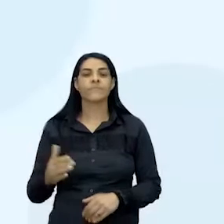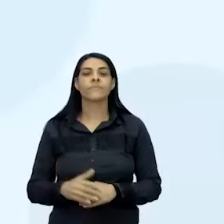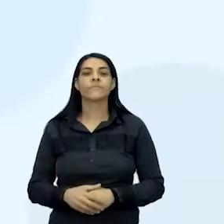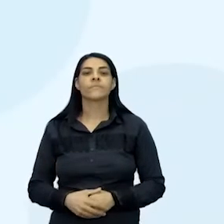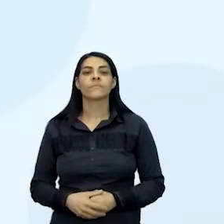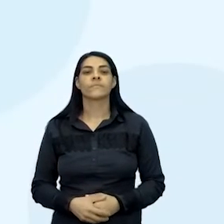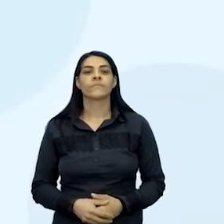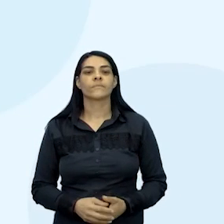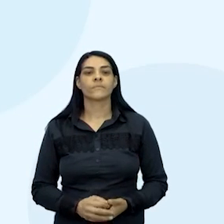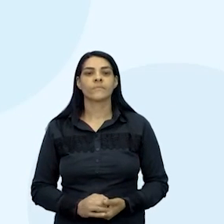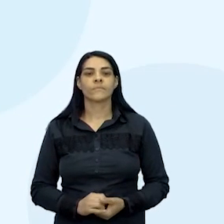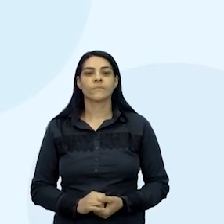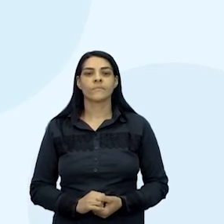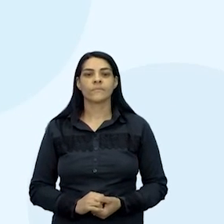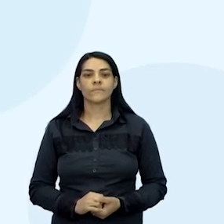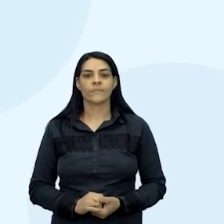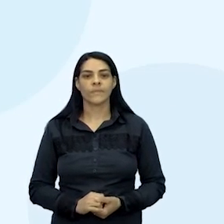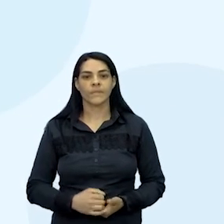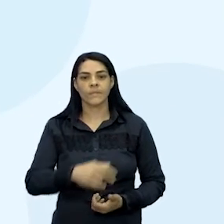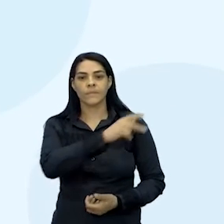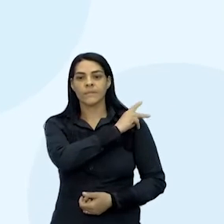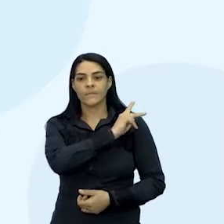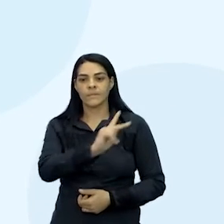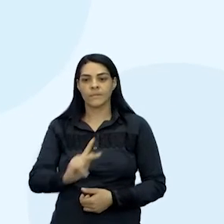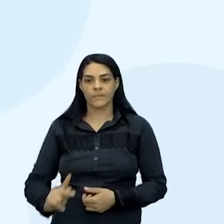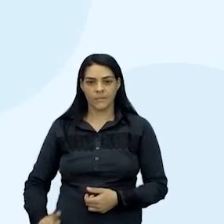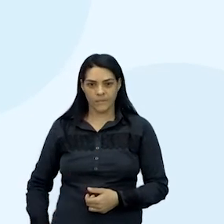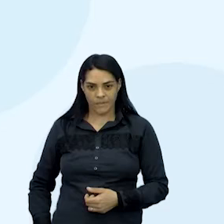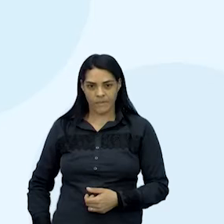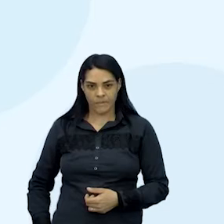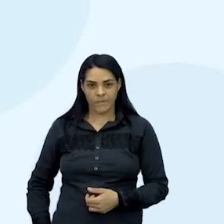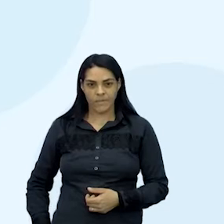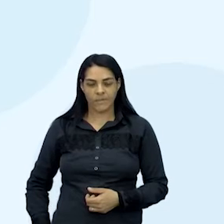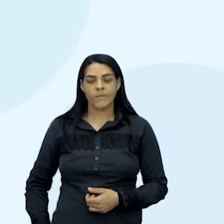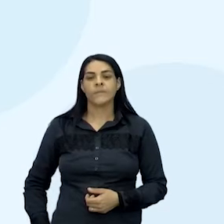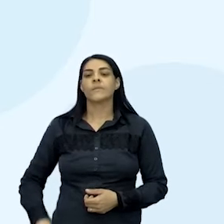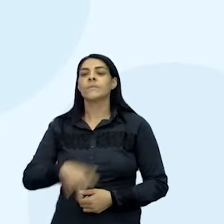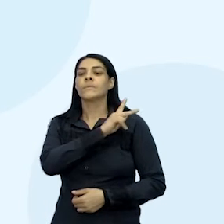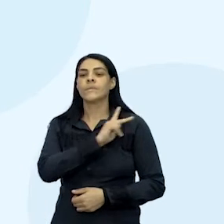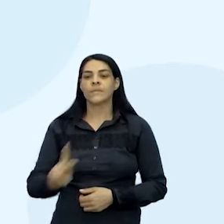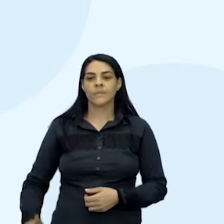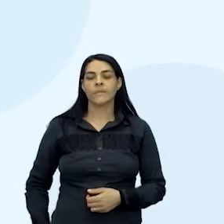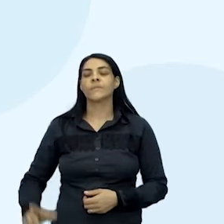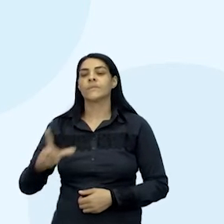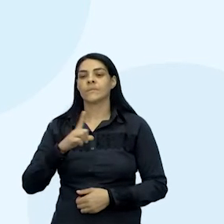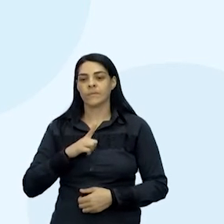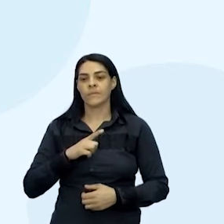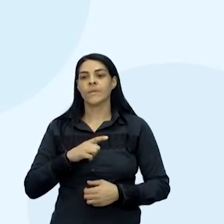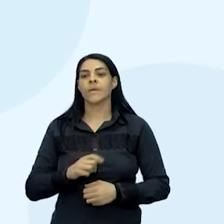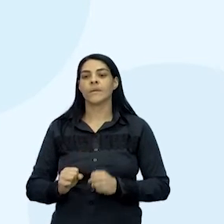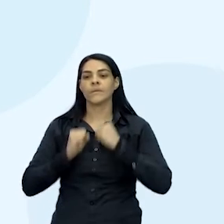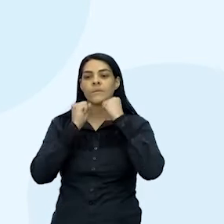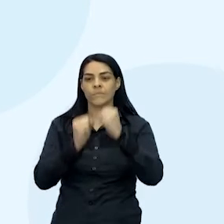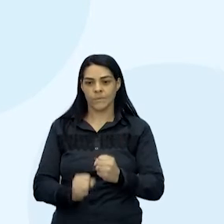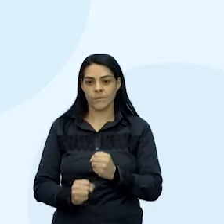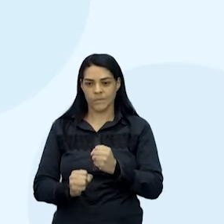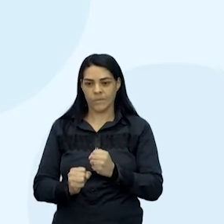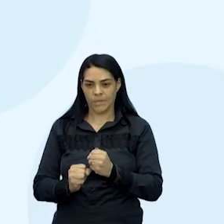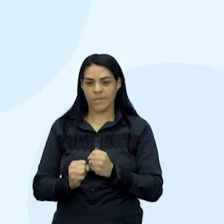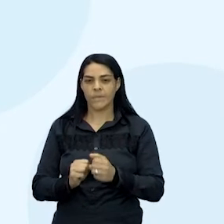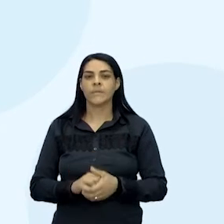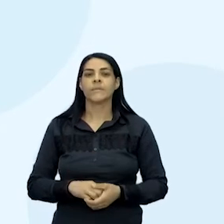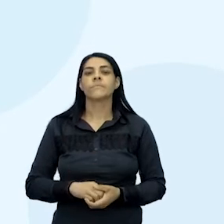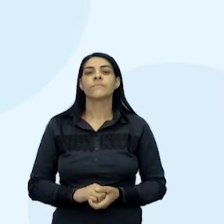pouquinho. No presidencialismo, o presidente tem poderes executivos e desempenha os cargos